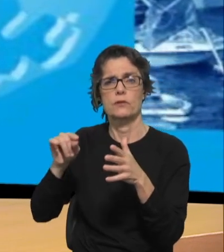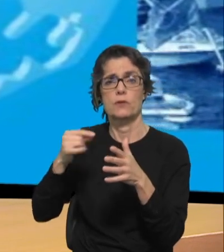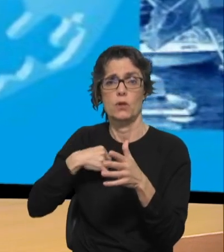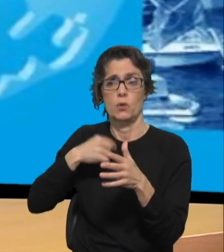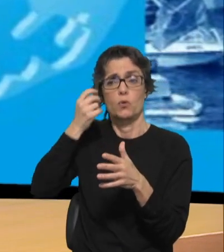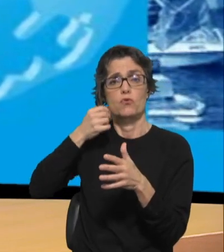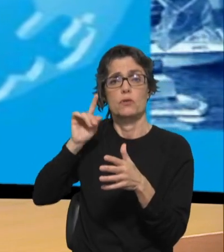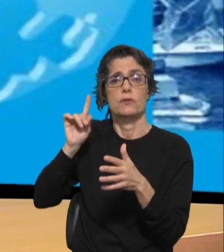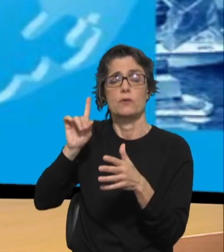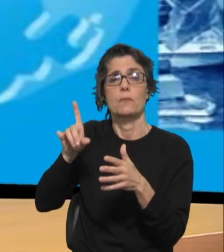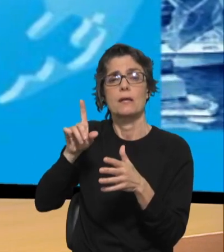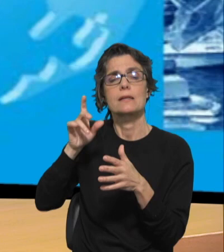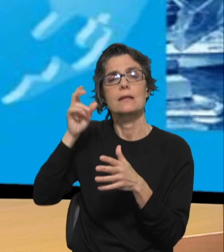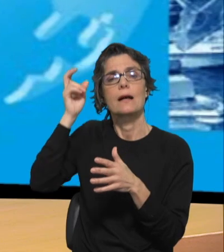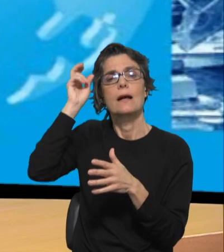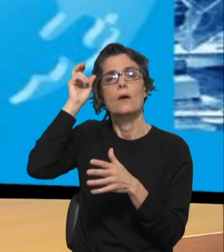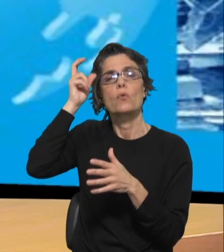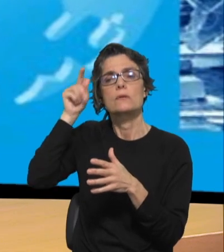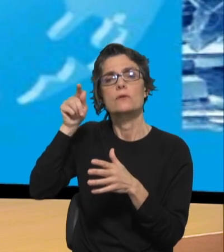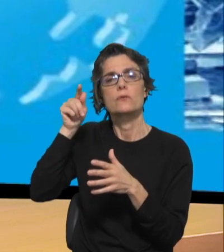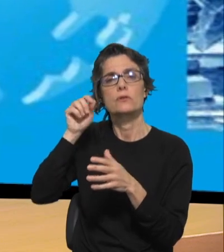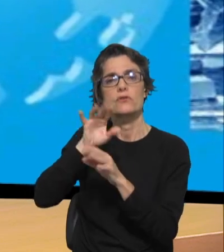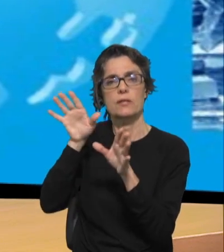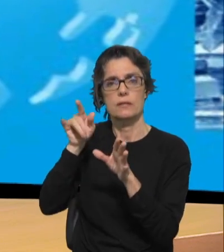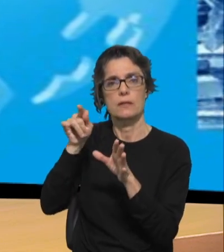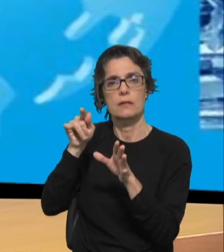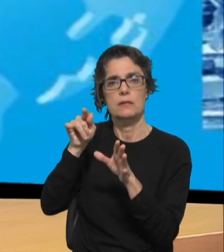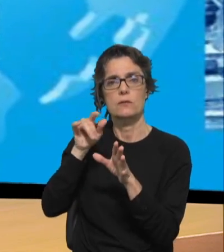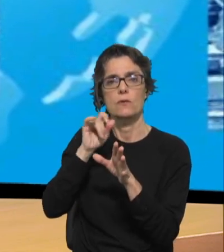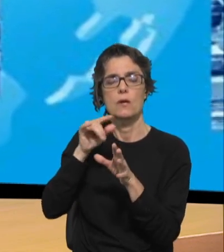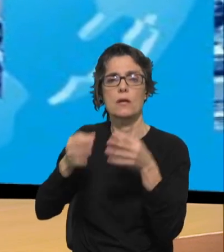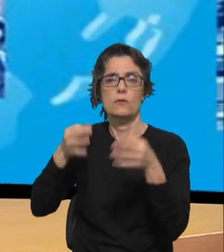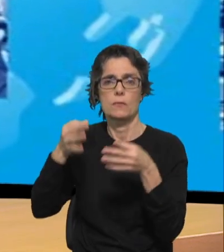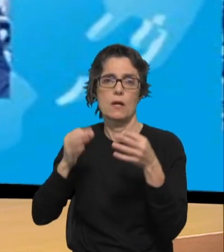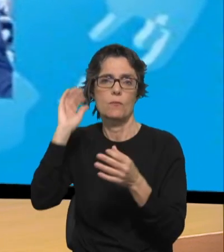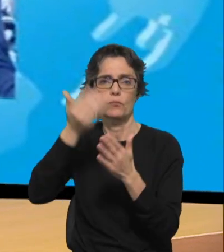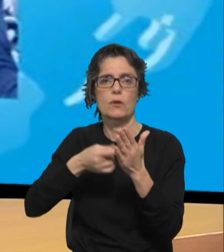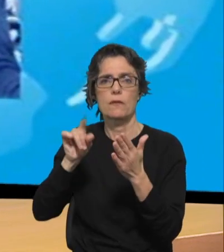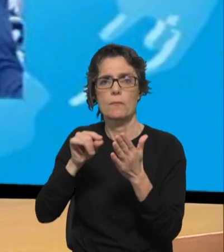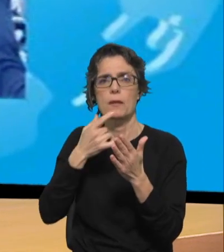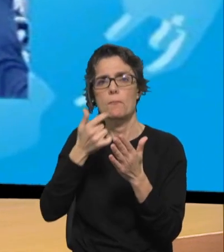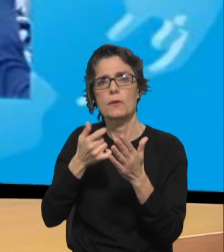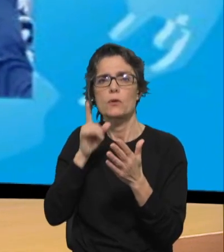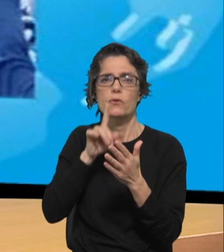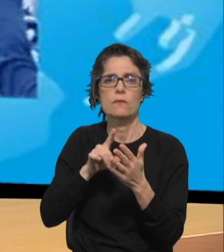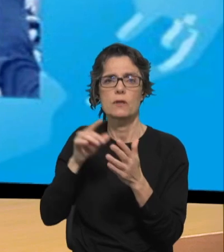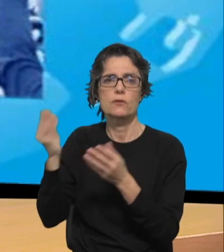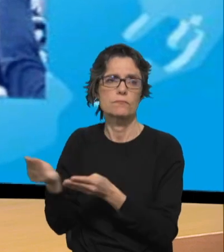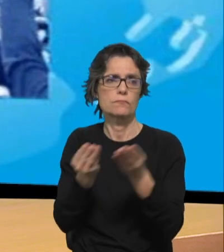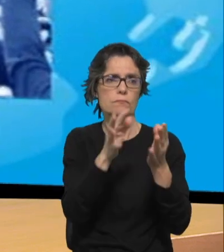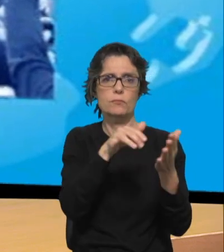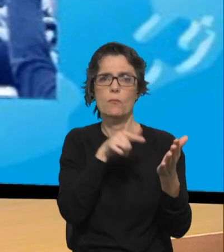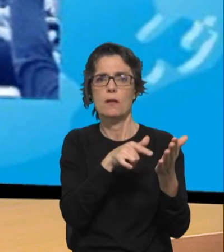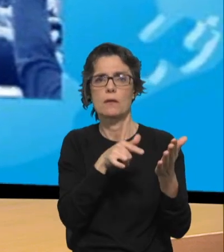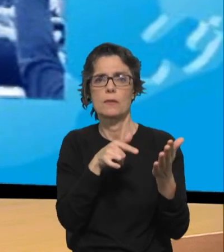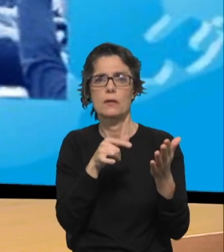esta indefinição de conceitos foi aquilo que também tem animado o Tribunal Constitucional no sentido de pedir novamente ao Parlamento clarificações